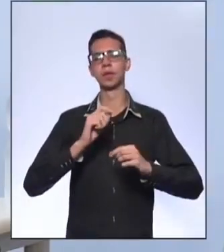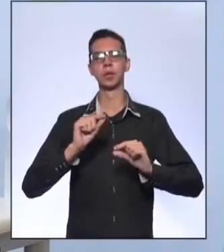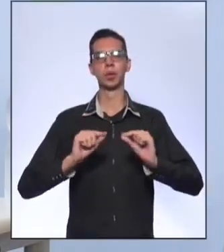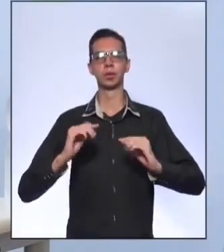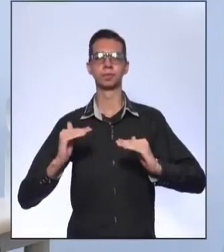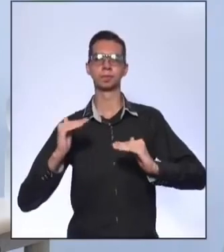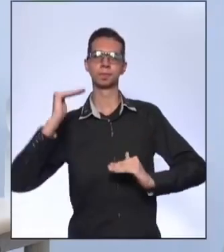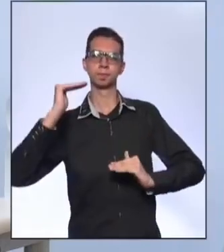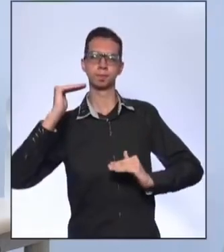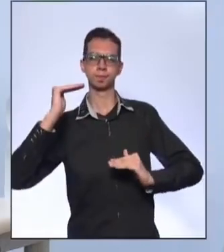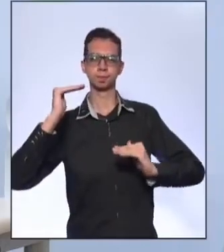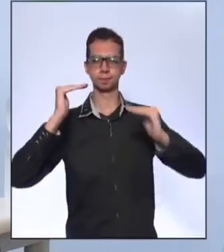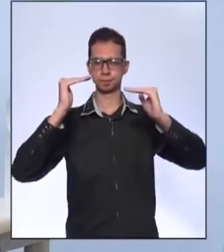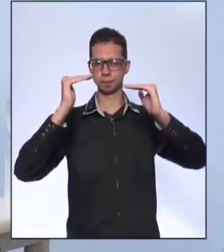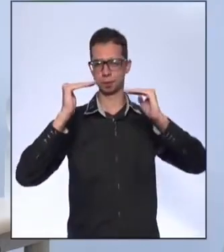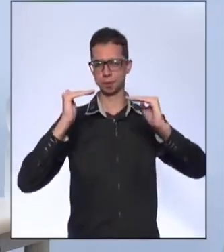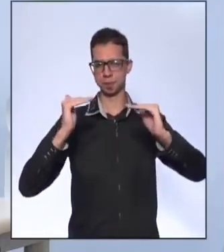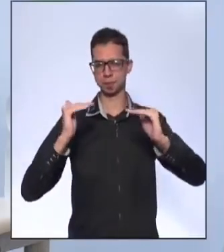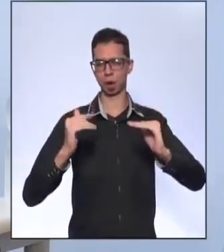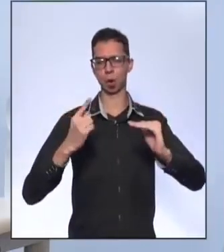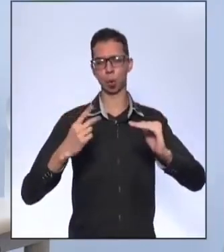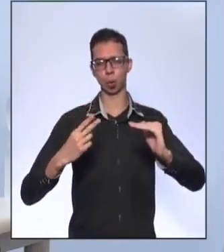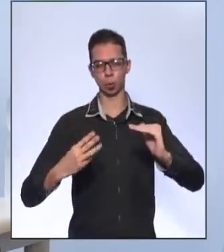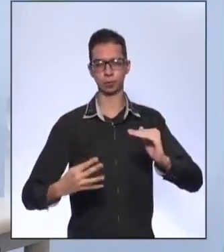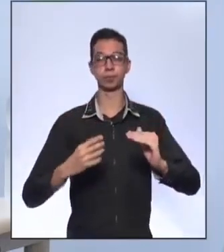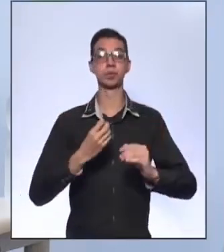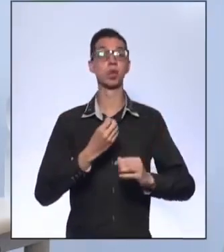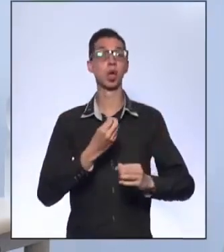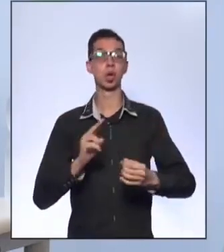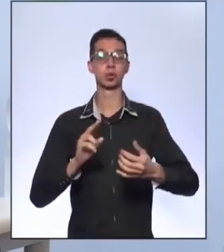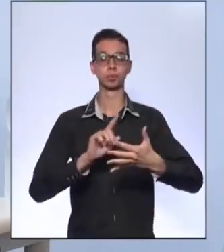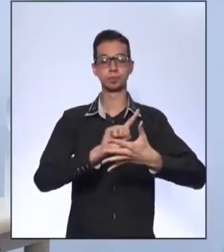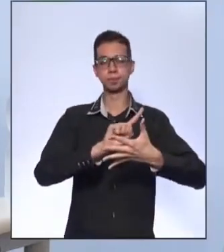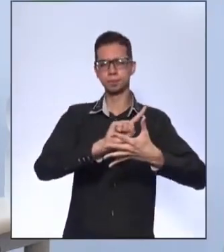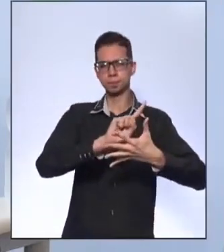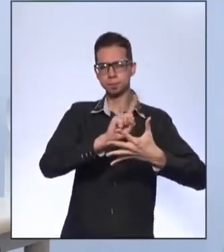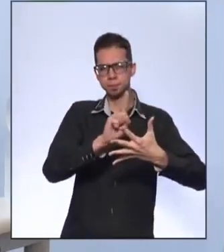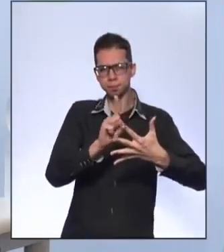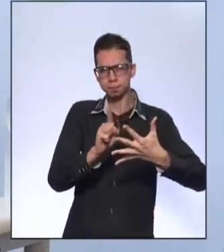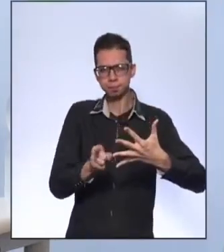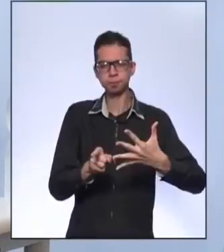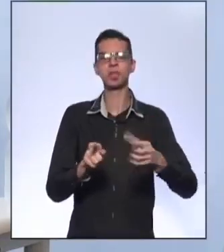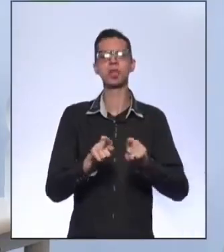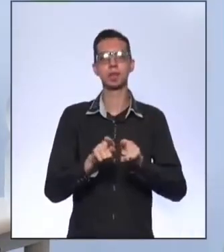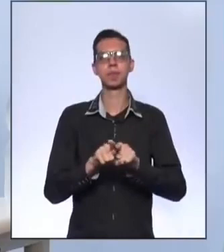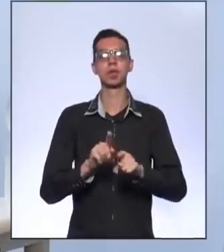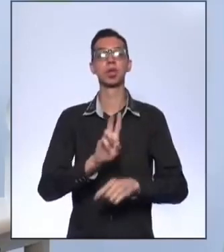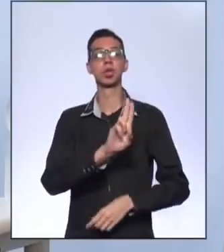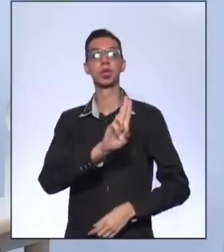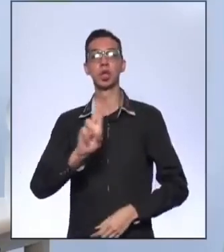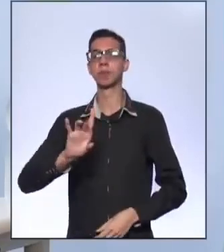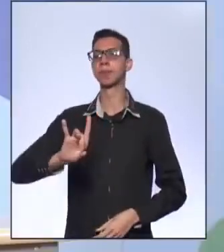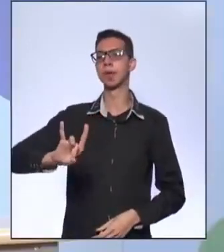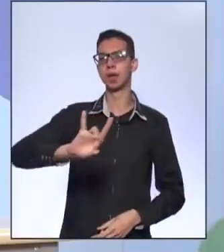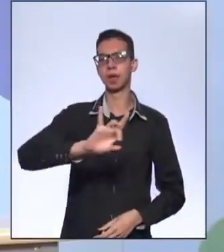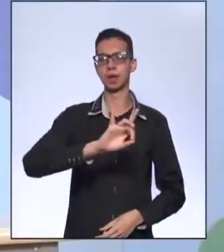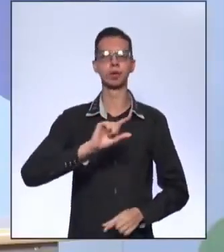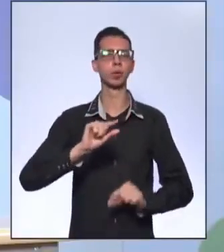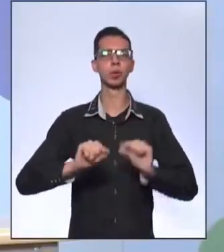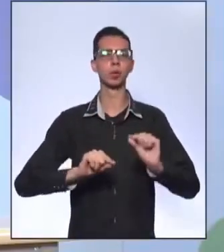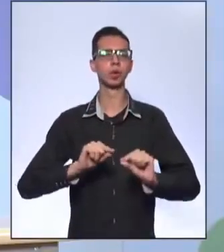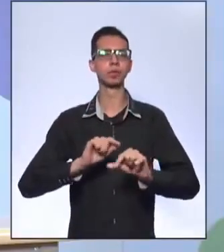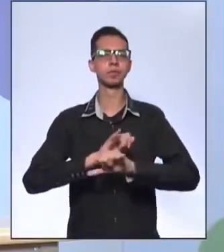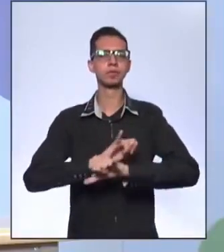Luiz está mostrando aí para vocês é o nosso nome completo aí o que vamos trabalhar hoje professora Então vamos lá então